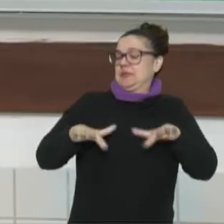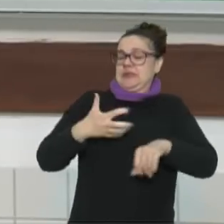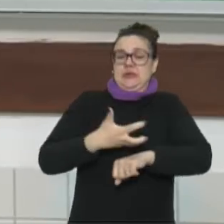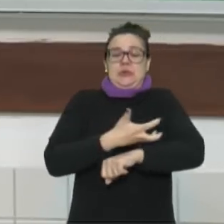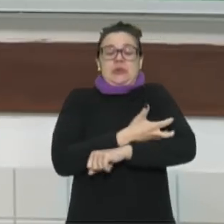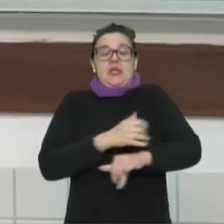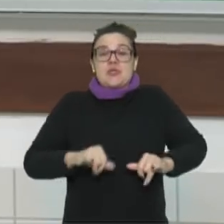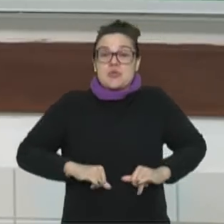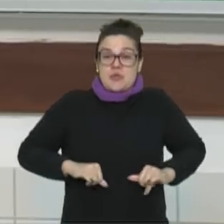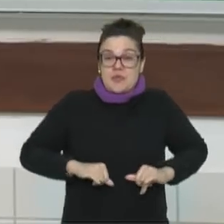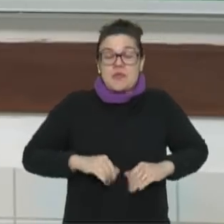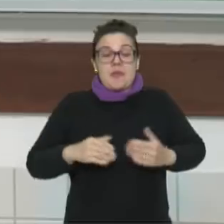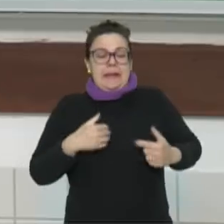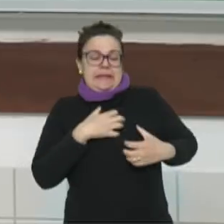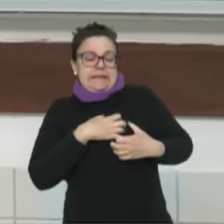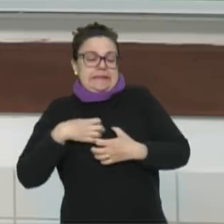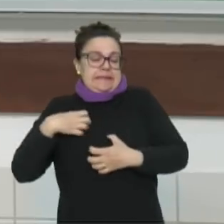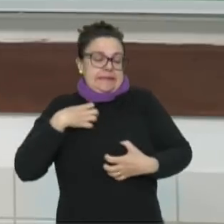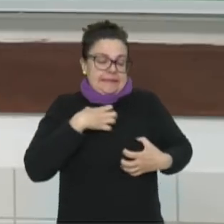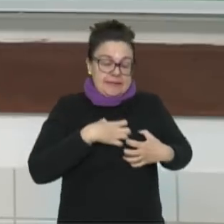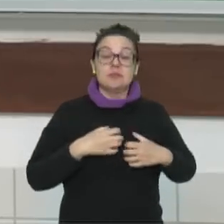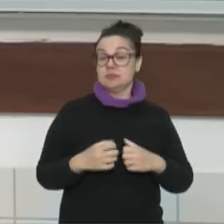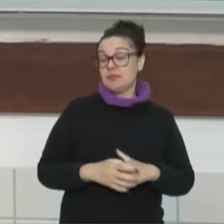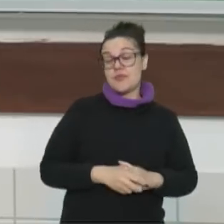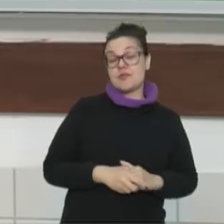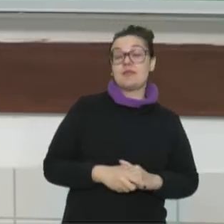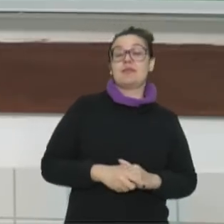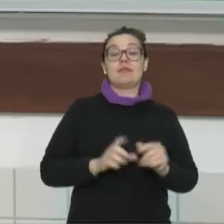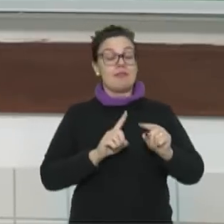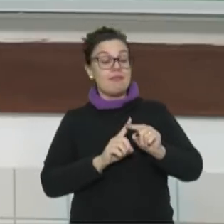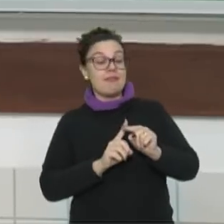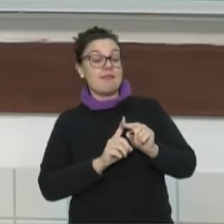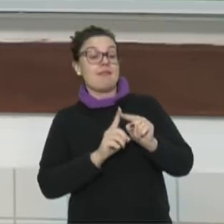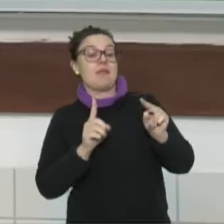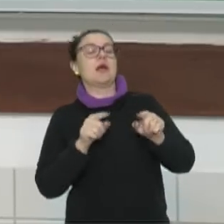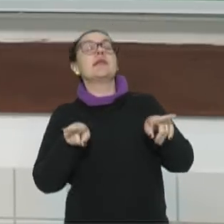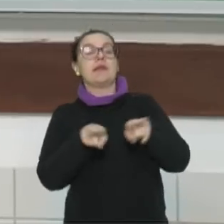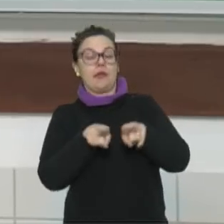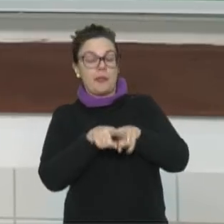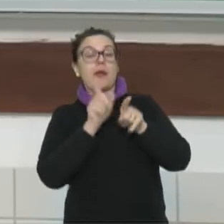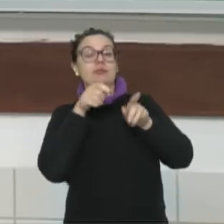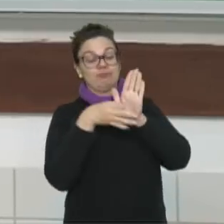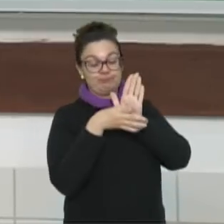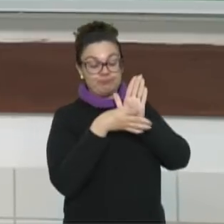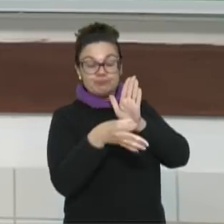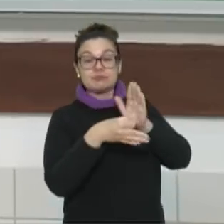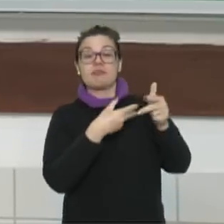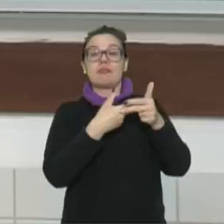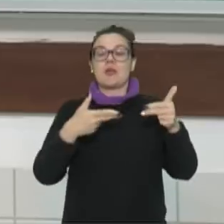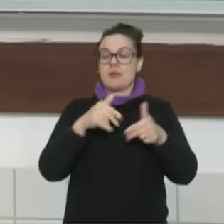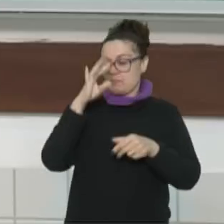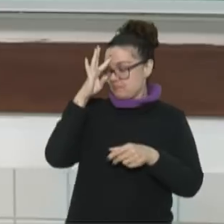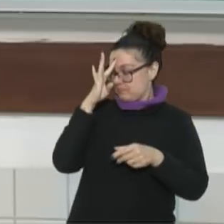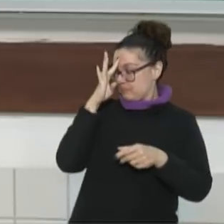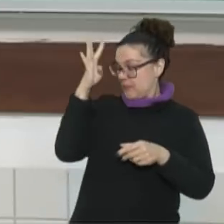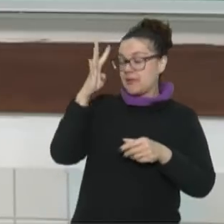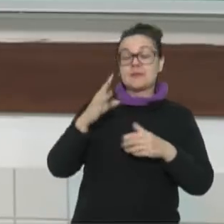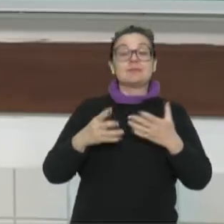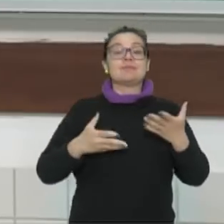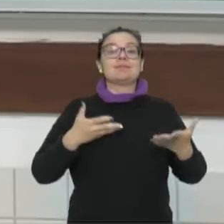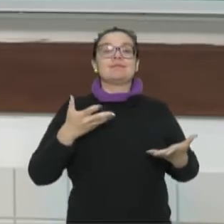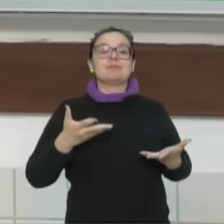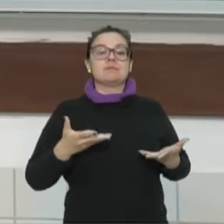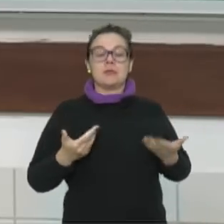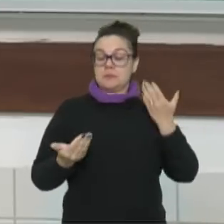trazer sofrimento também, mexer com a gente, né? Pode, mas também pode criticar, né? Pode trazer esse pensamento